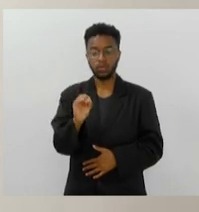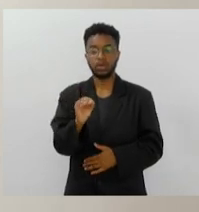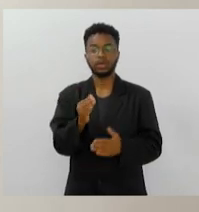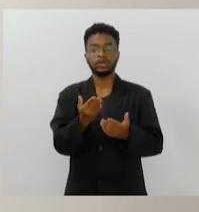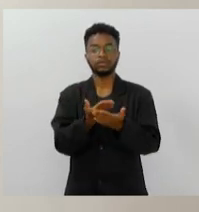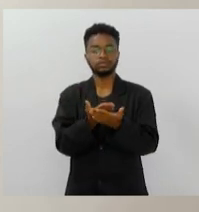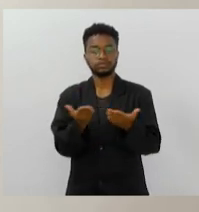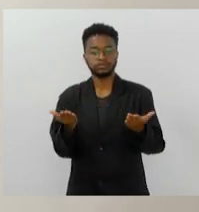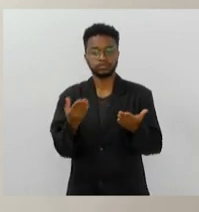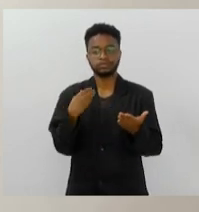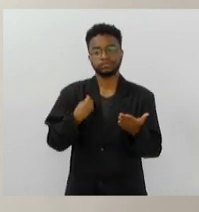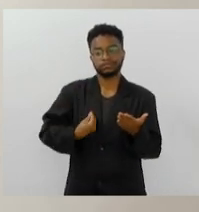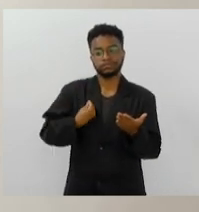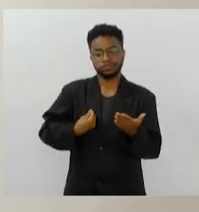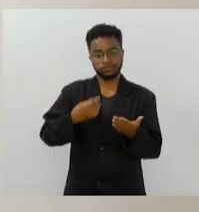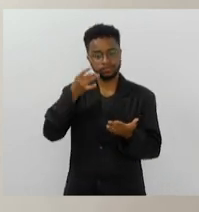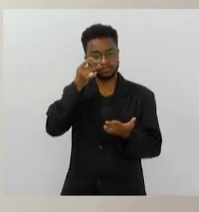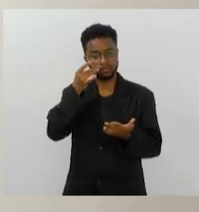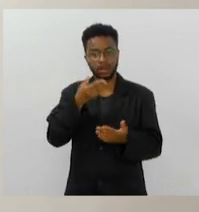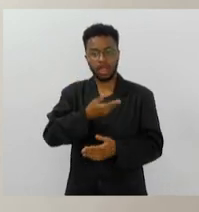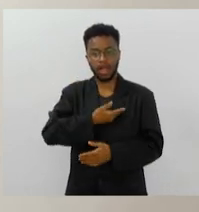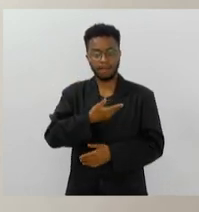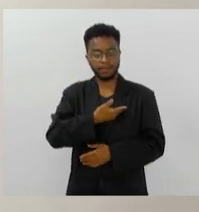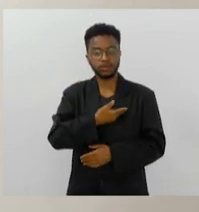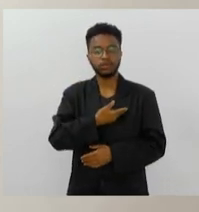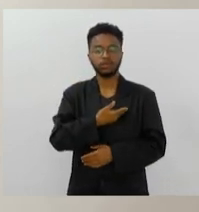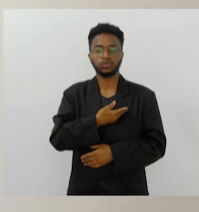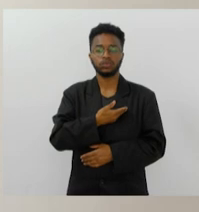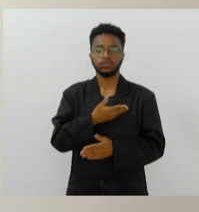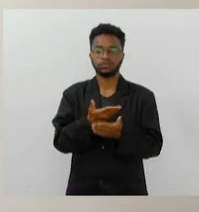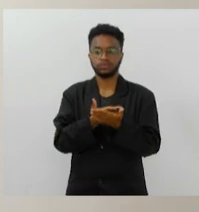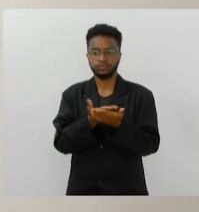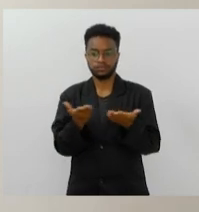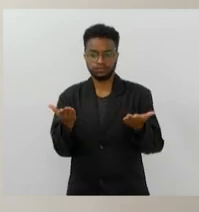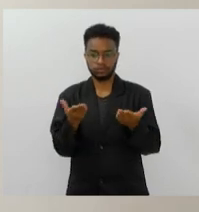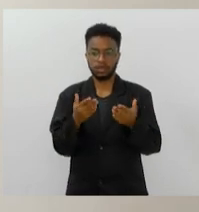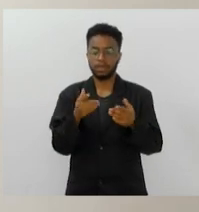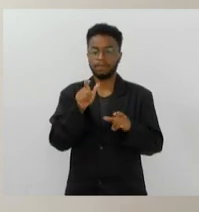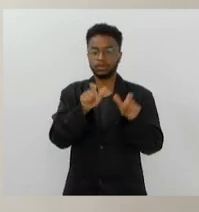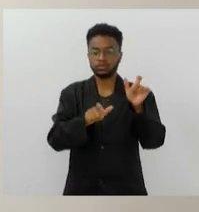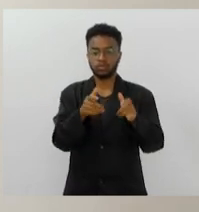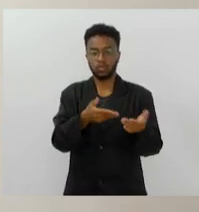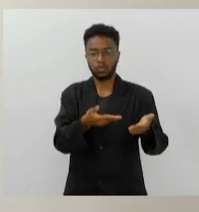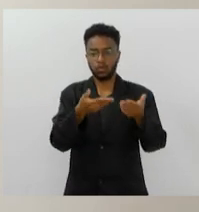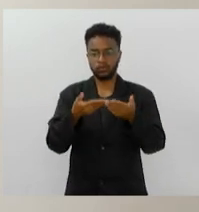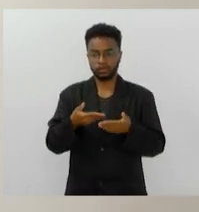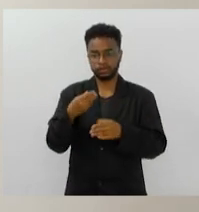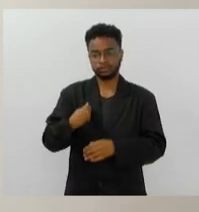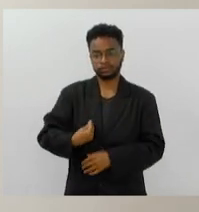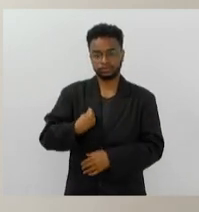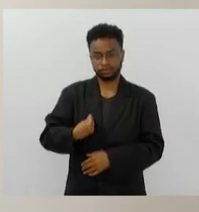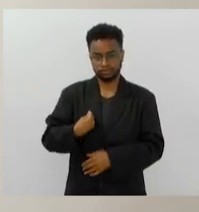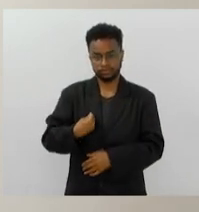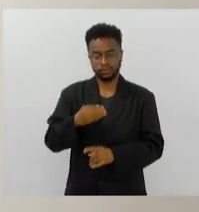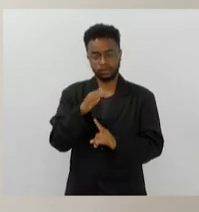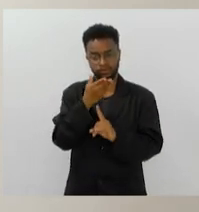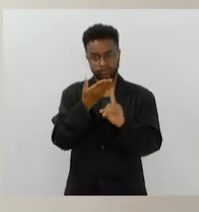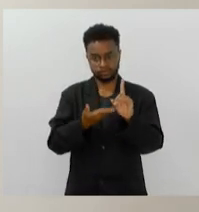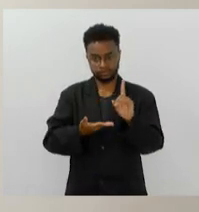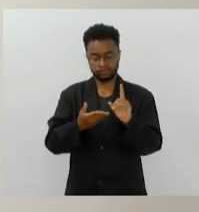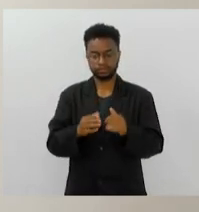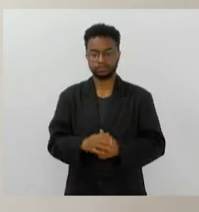excelentíssimas autoridades presentes, colegas, amigos e amigas, convidados e convidadas presentes nesta solene